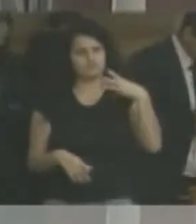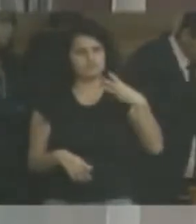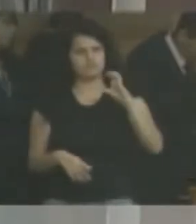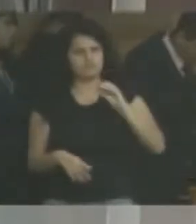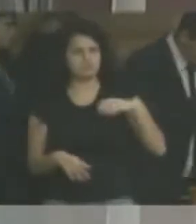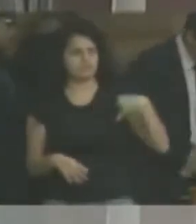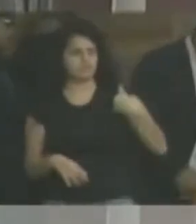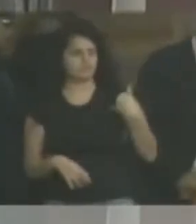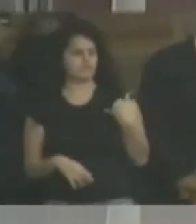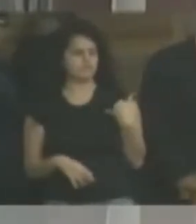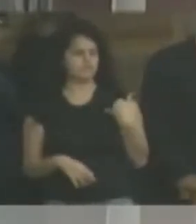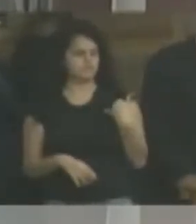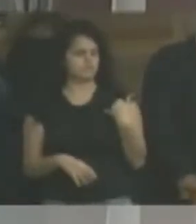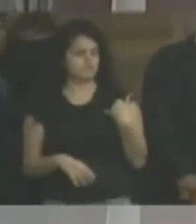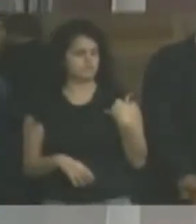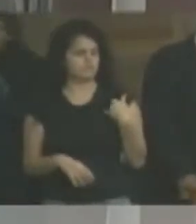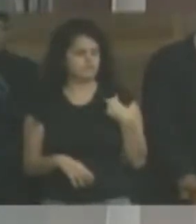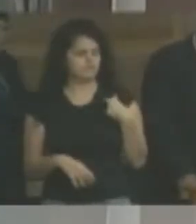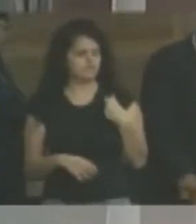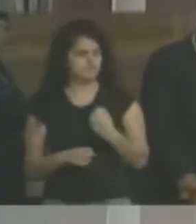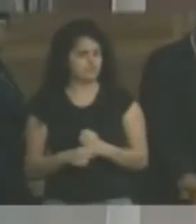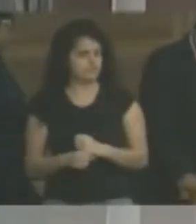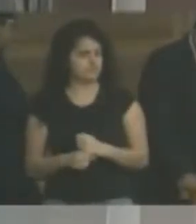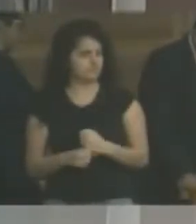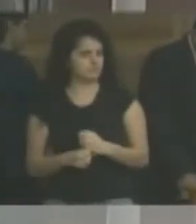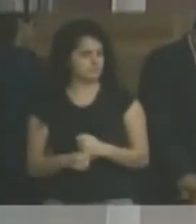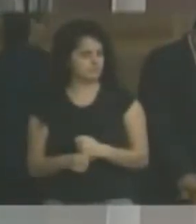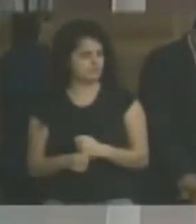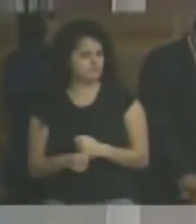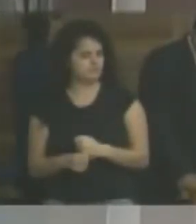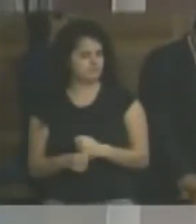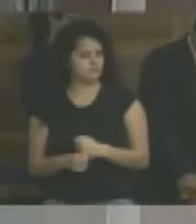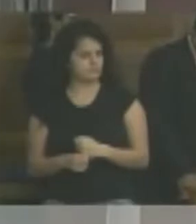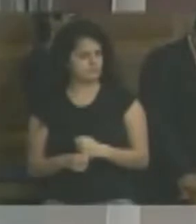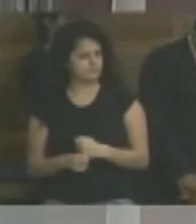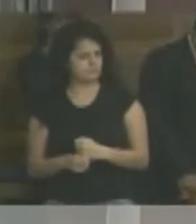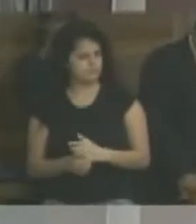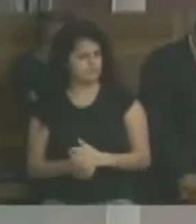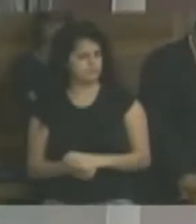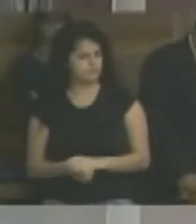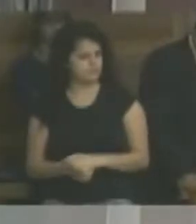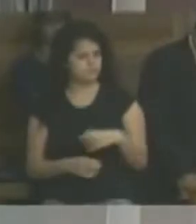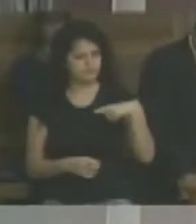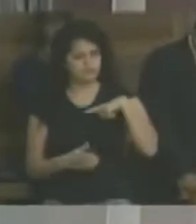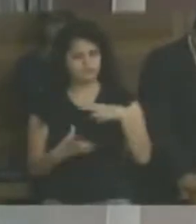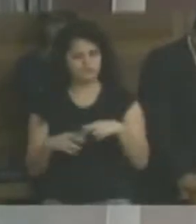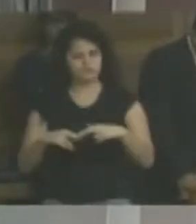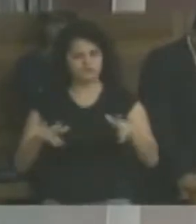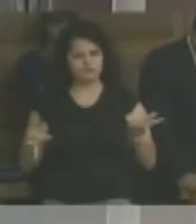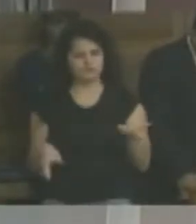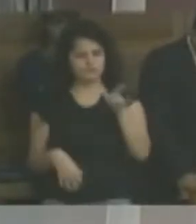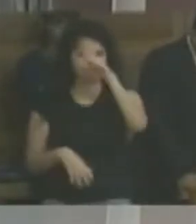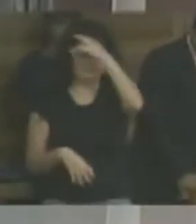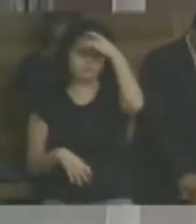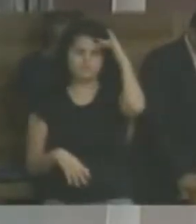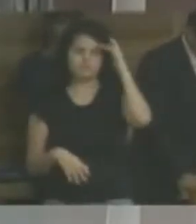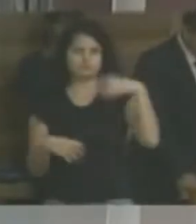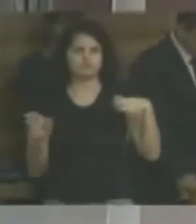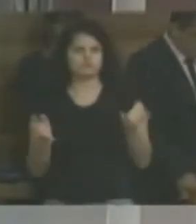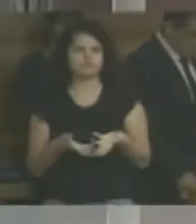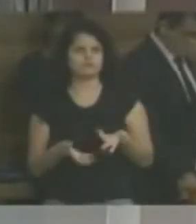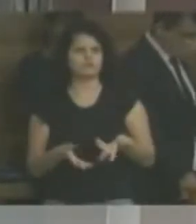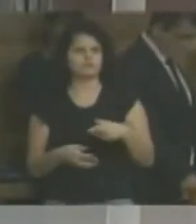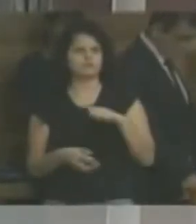muito grande, onde é a nata dos políticos de Angra, né? Temos várias pessoas que hoje são vereadores,